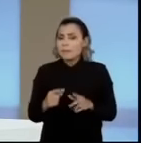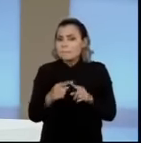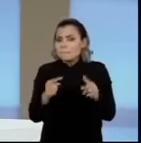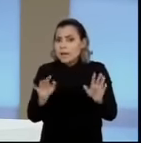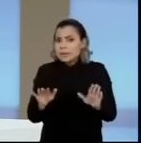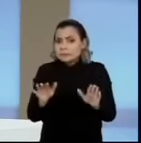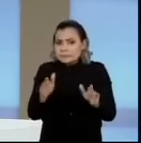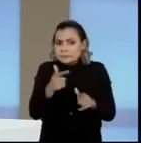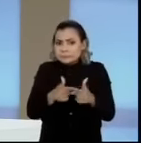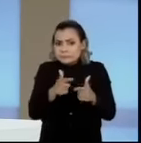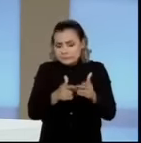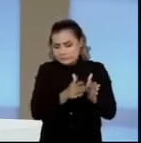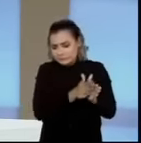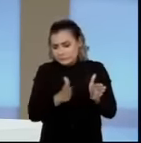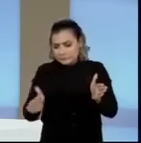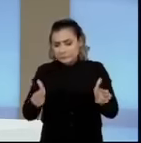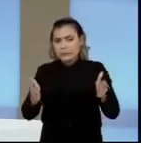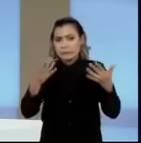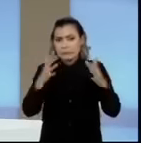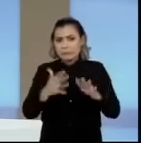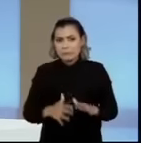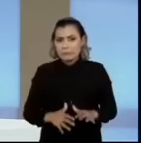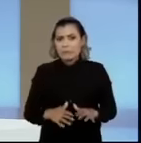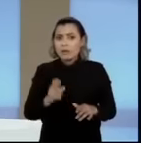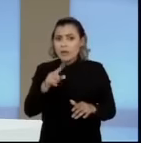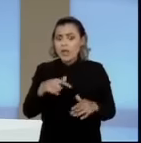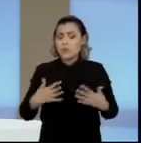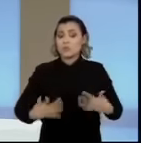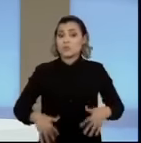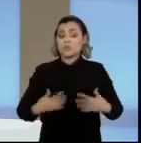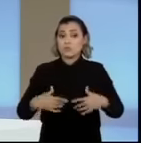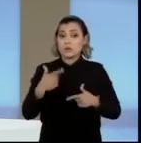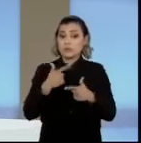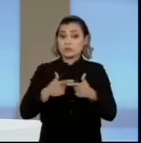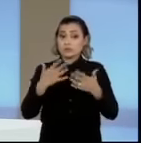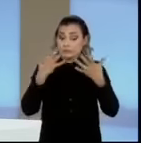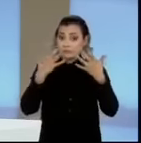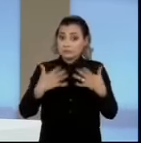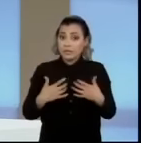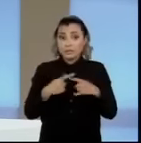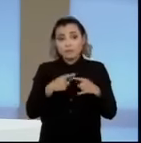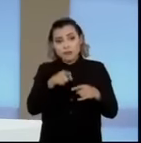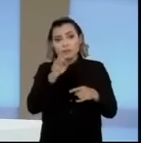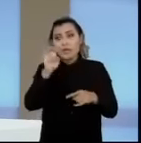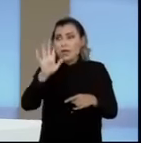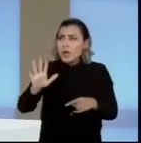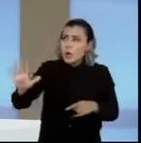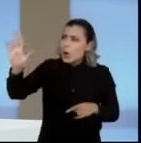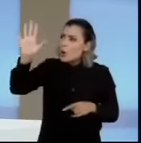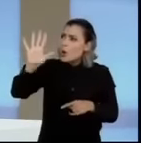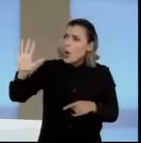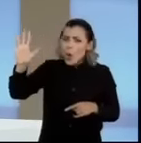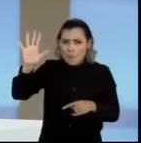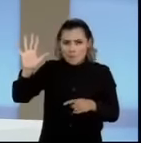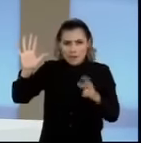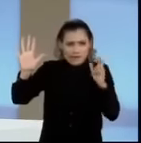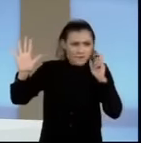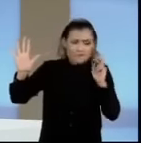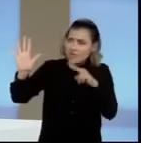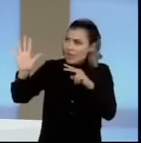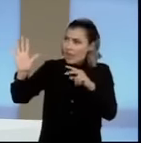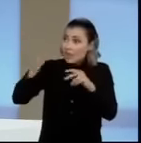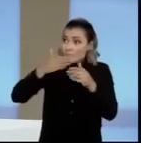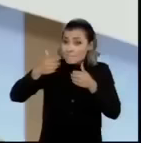dessa crise para o produtor brasileiro não é muito alto e também, aproveitando, o senhor vai fazer um giro pela Europa agora para melhorar a imagem do